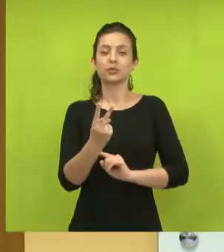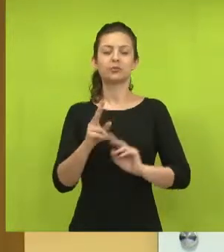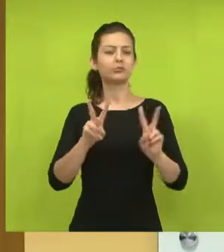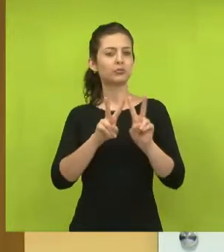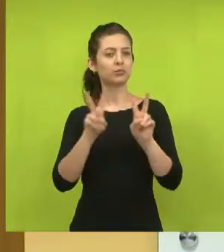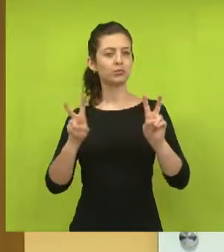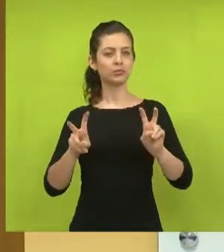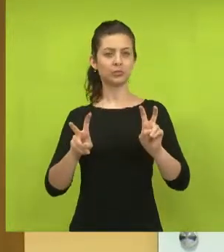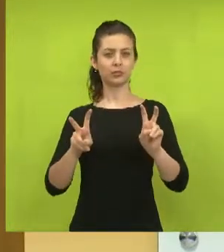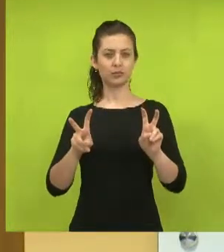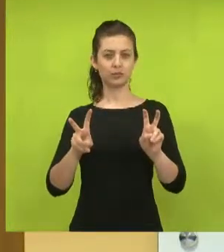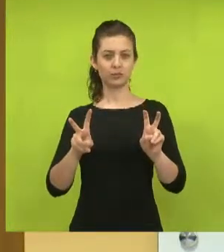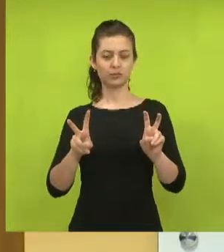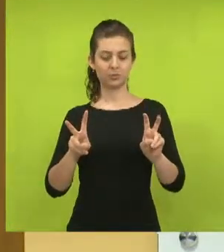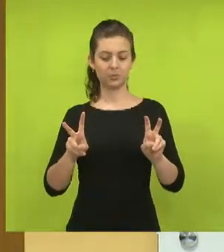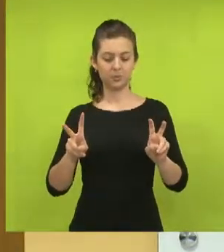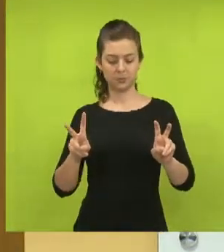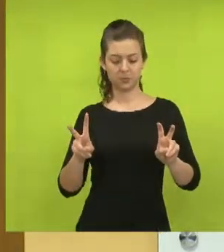referente